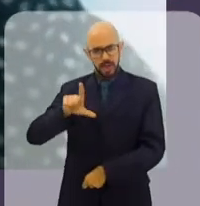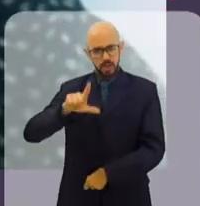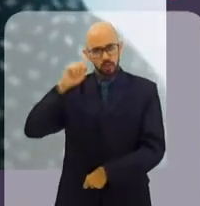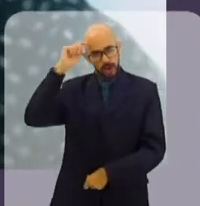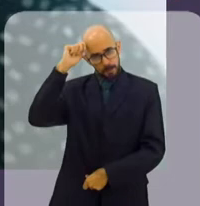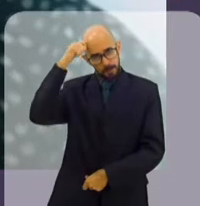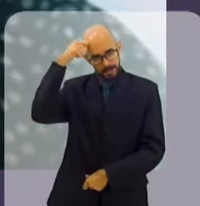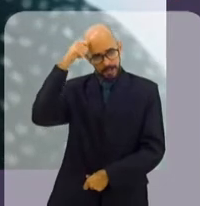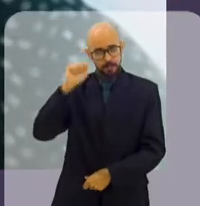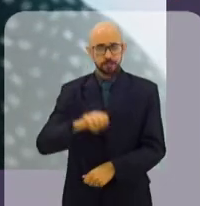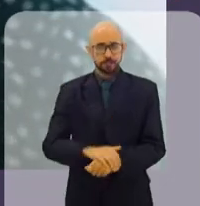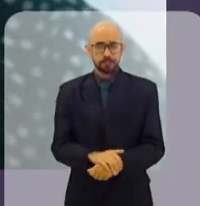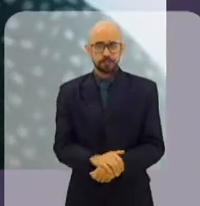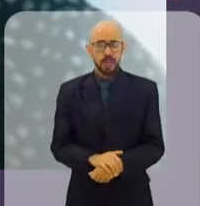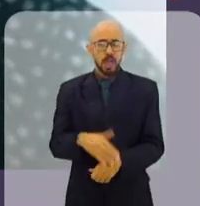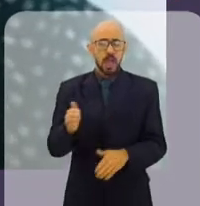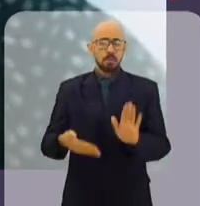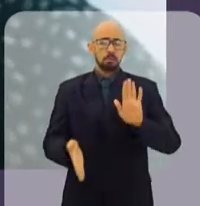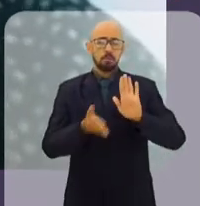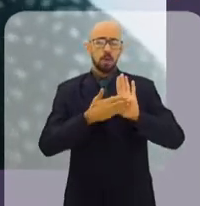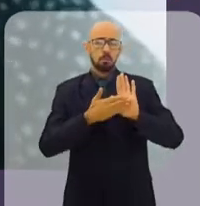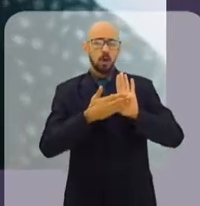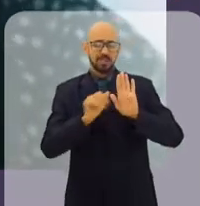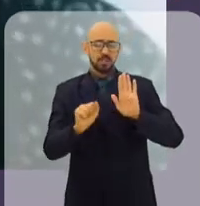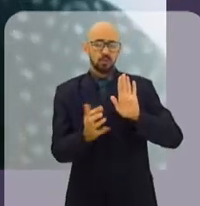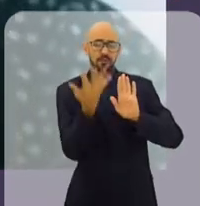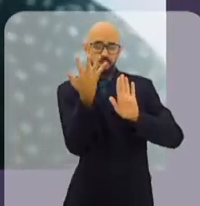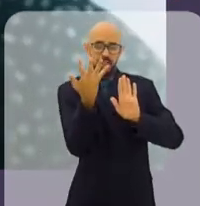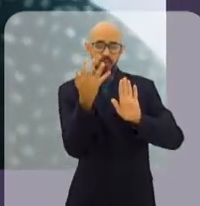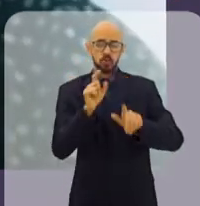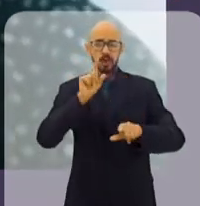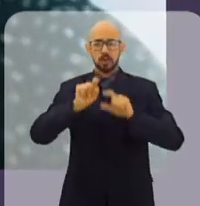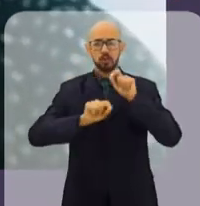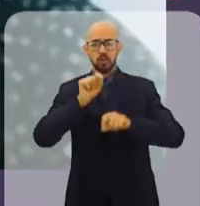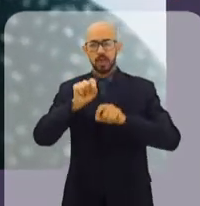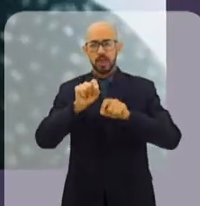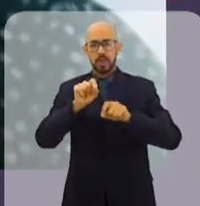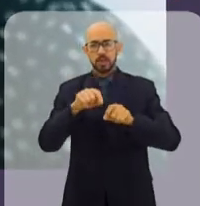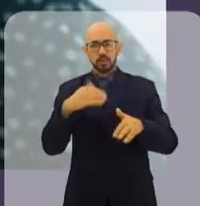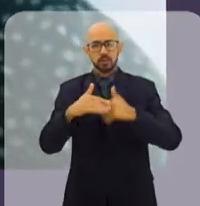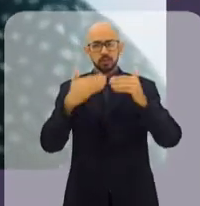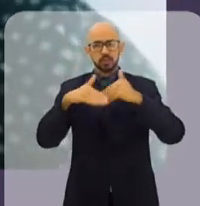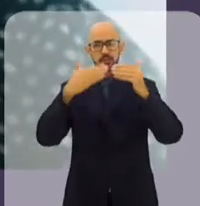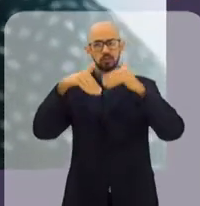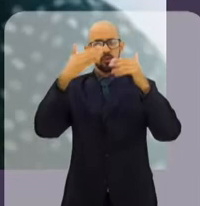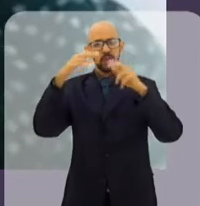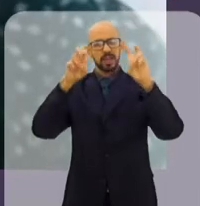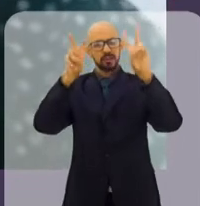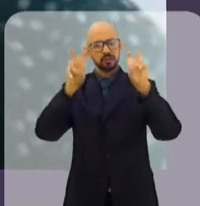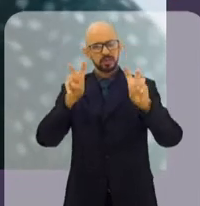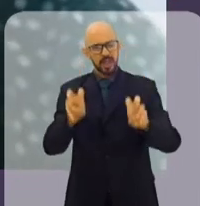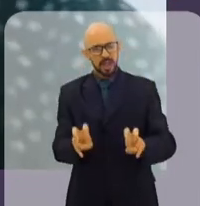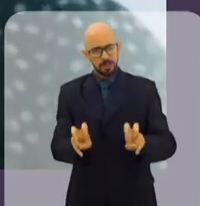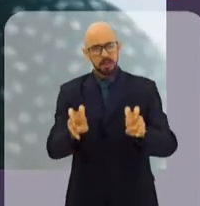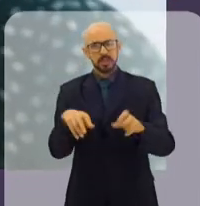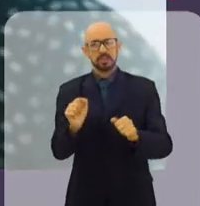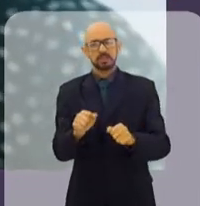literatura preta. A proposta daquele evento era desenvolver 6 mesas